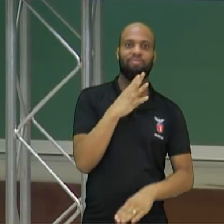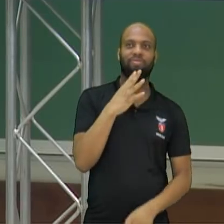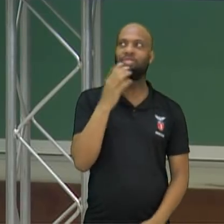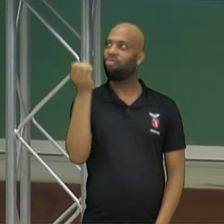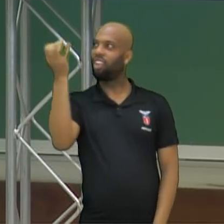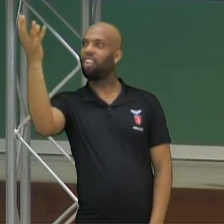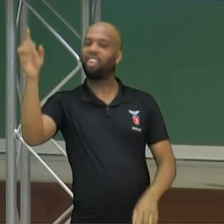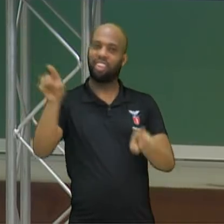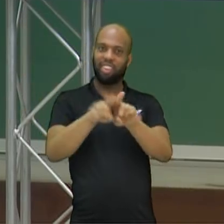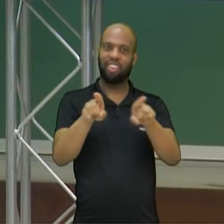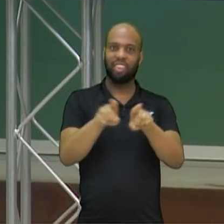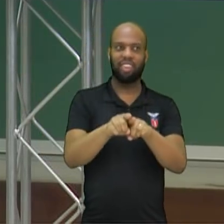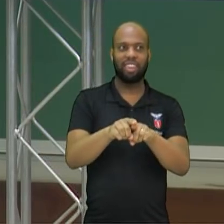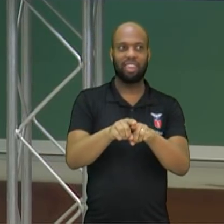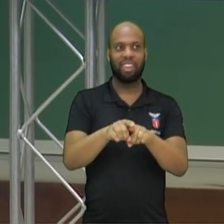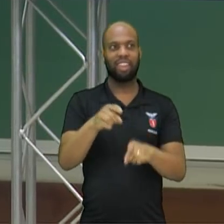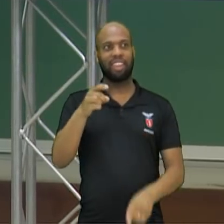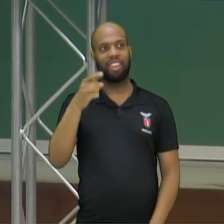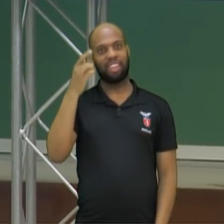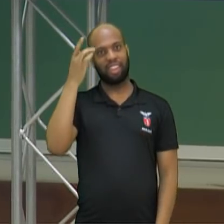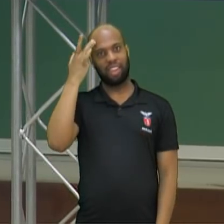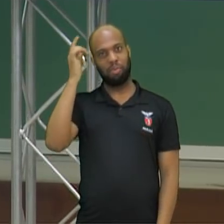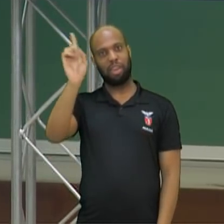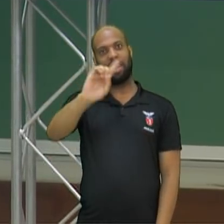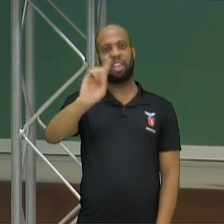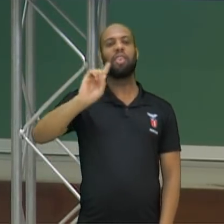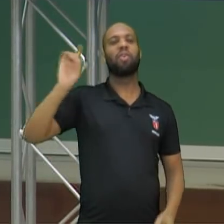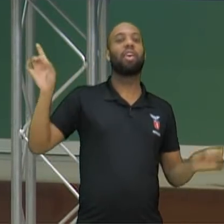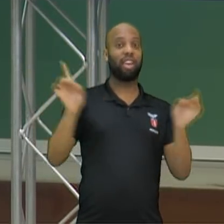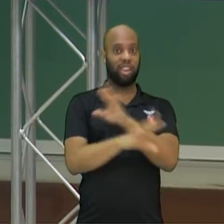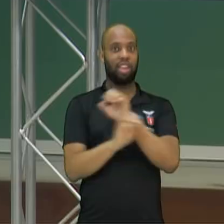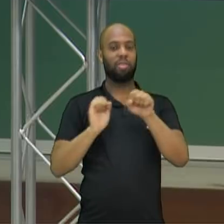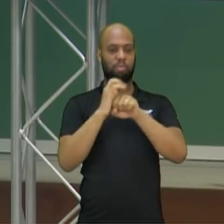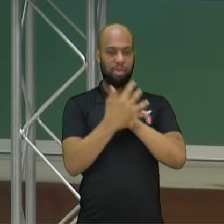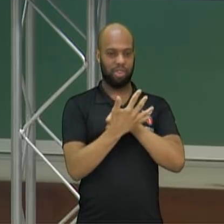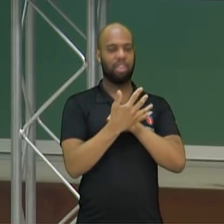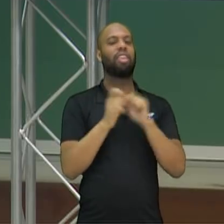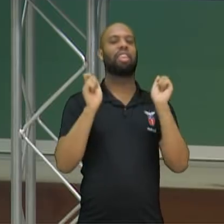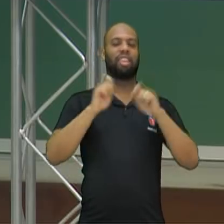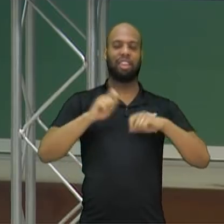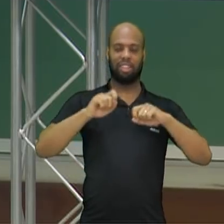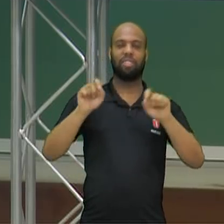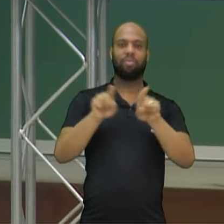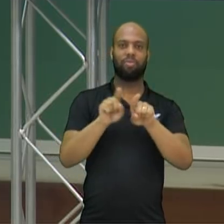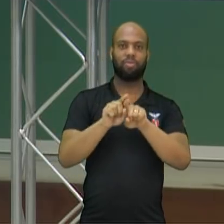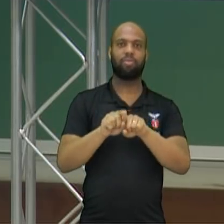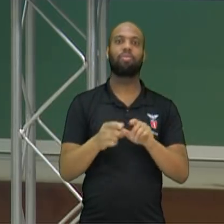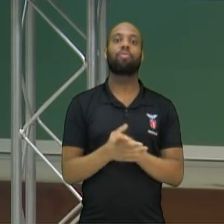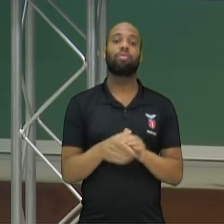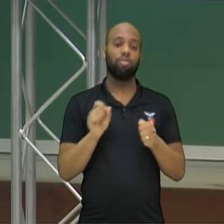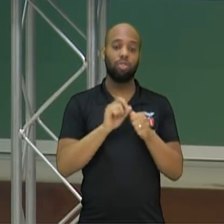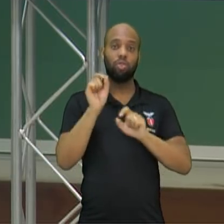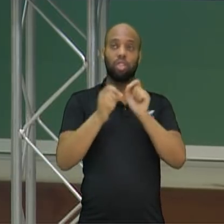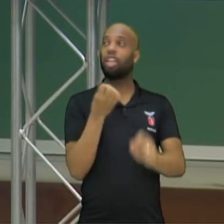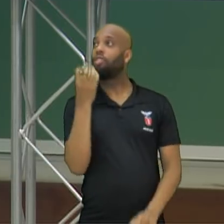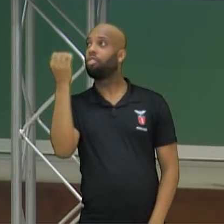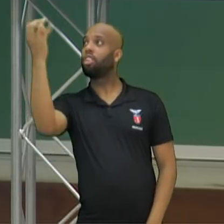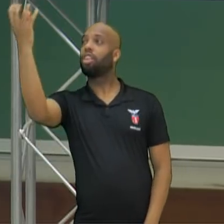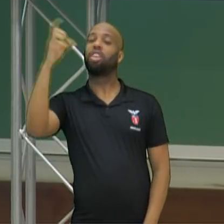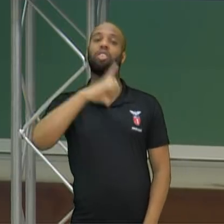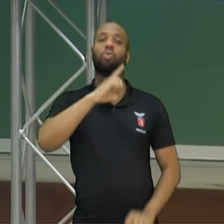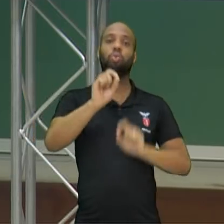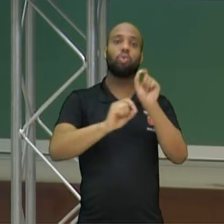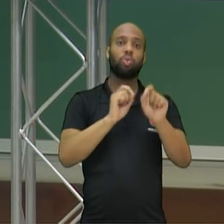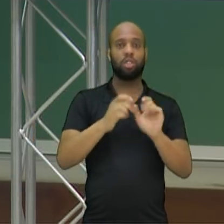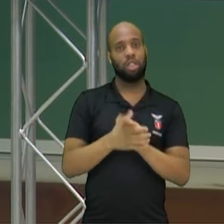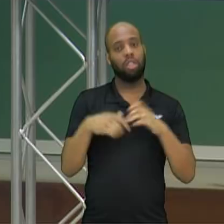viajar, né? Amanhã, depois da pandemia, é claro. Claro, para fazer essas viagens nós temos